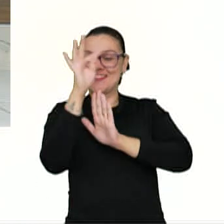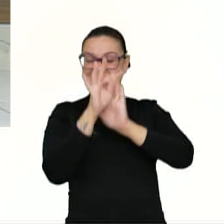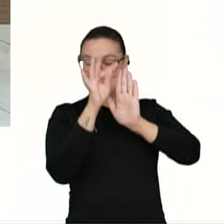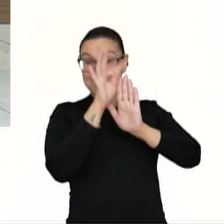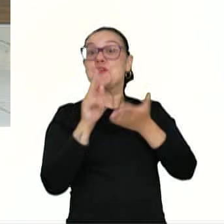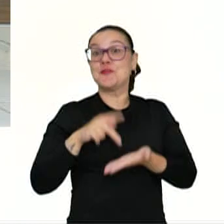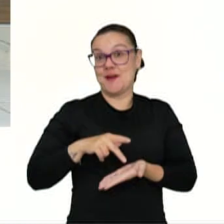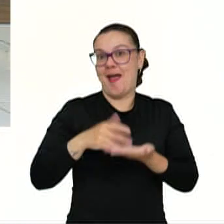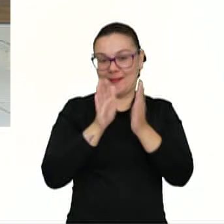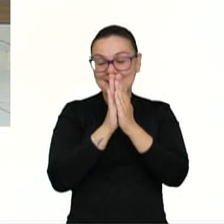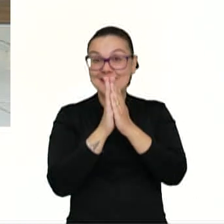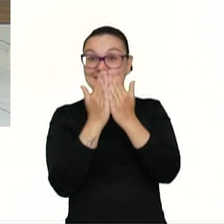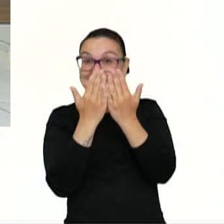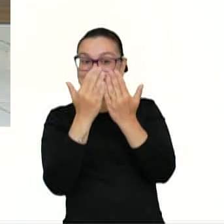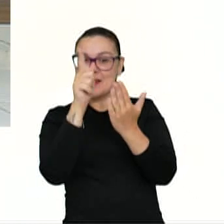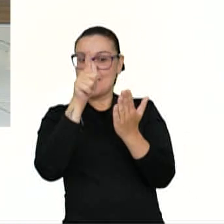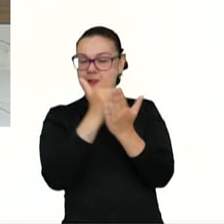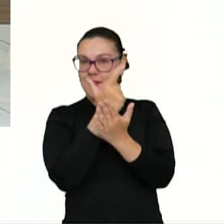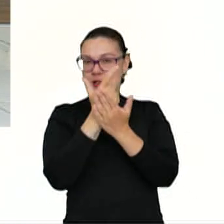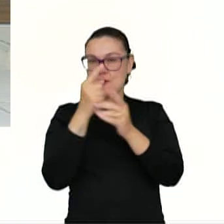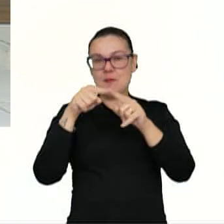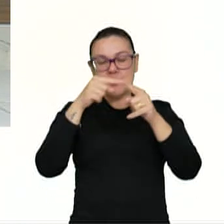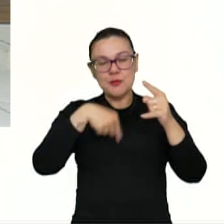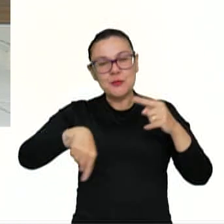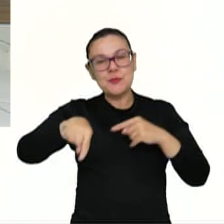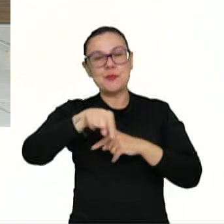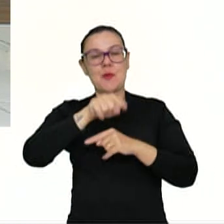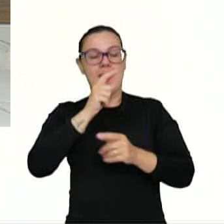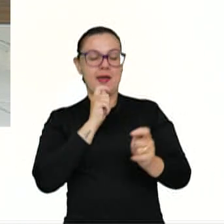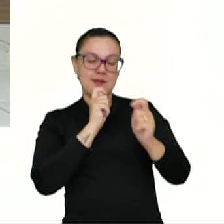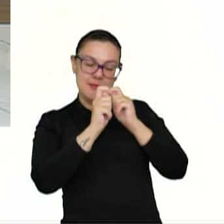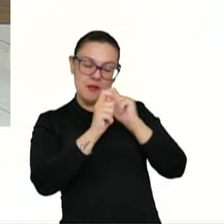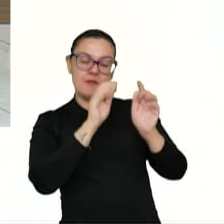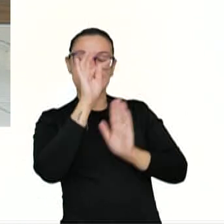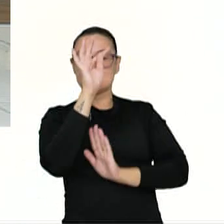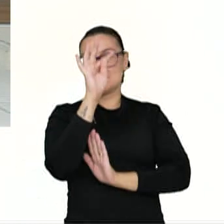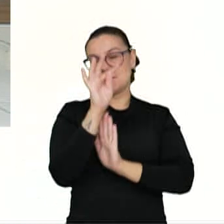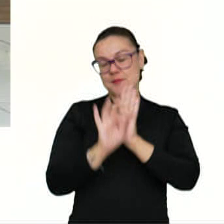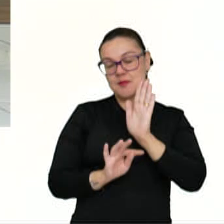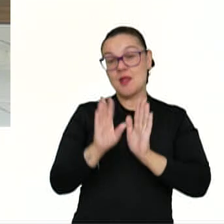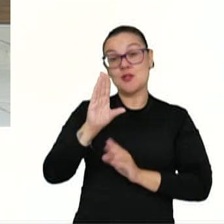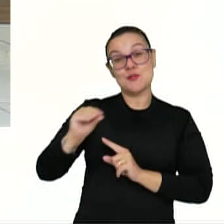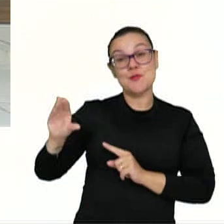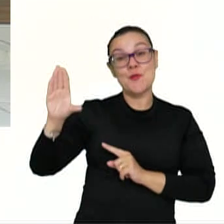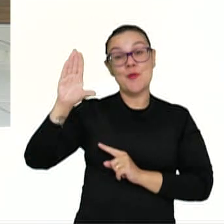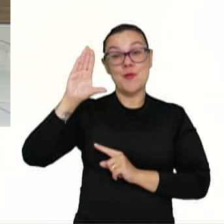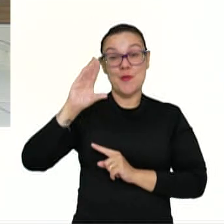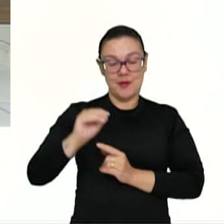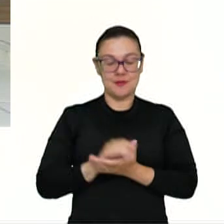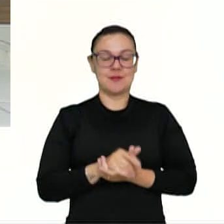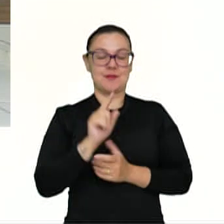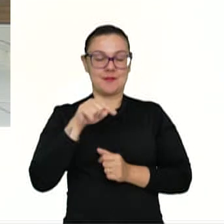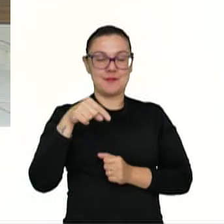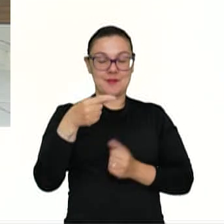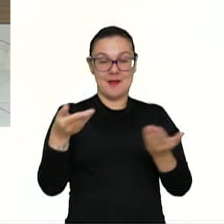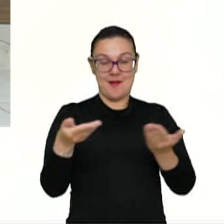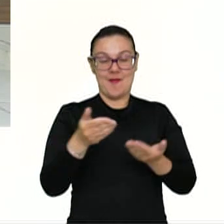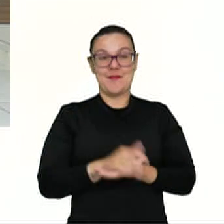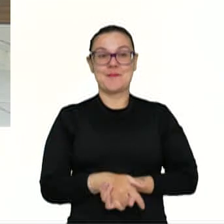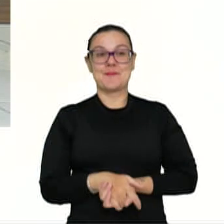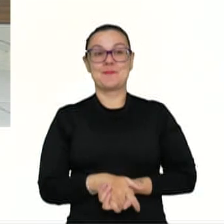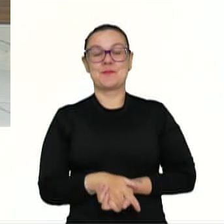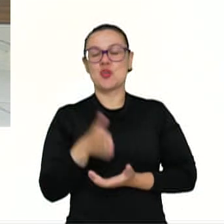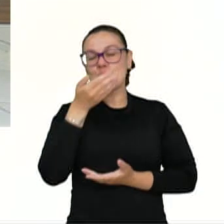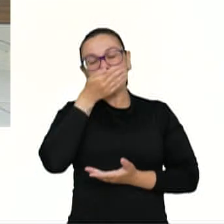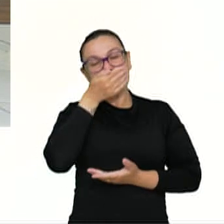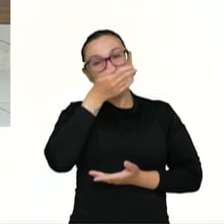de verdade, os livros, mas tudo isso é um texto, a entrevista, é um gênero textual oral. E a gente vai conversar mais sobre isso depois, tá bom?